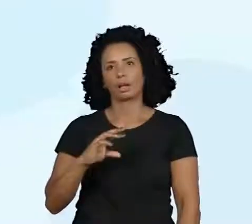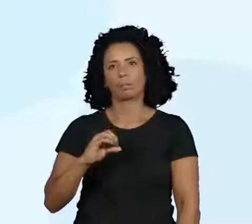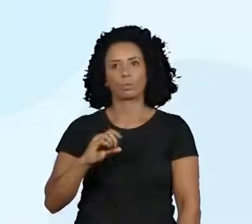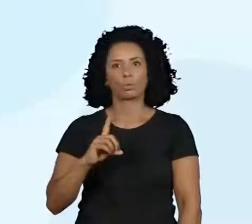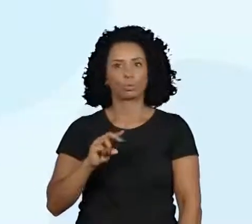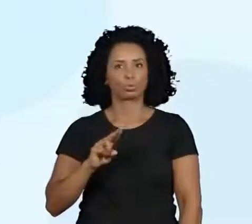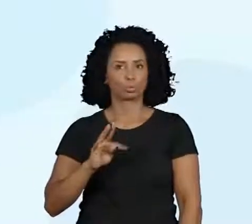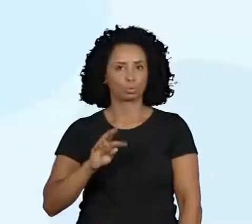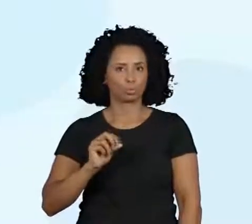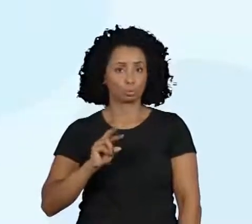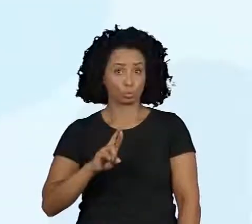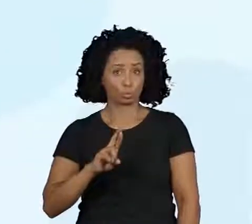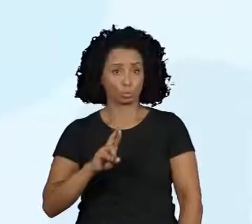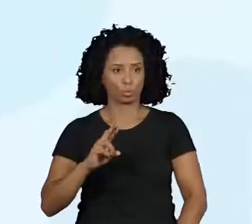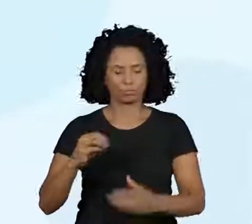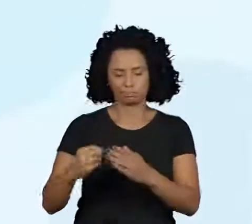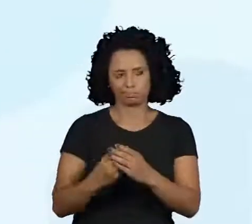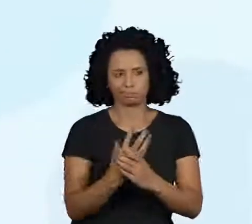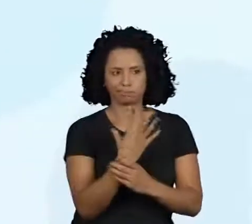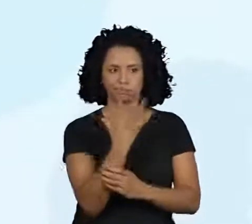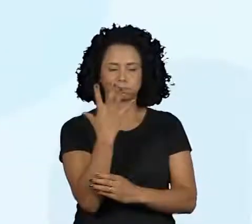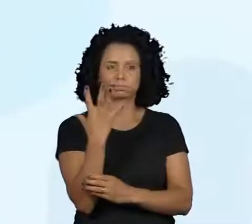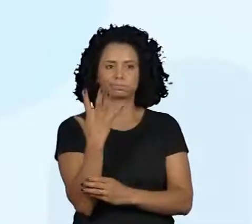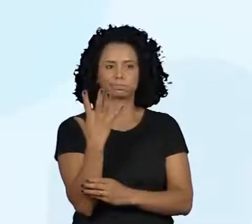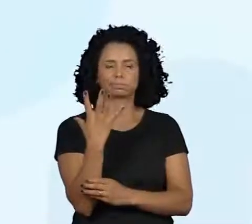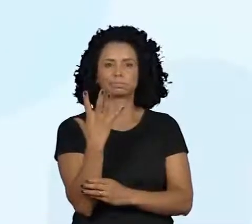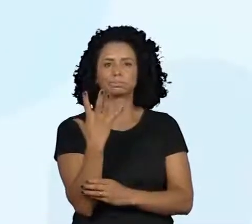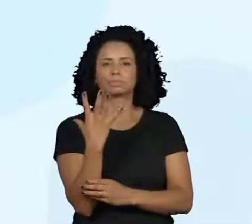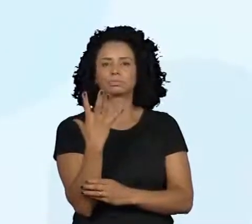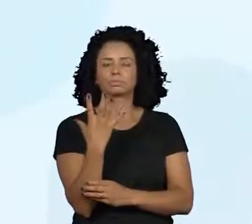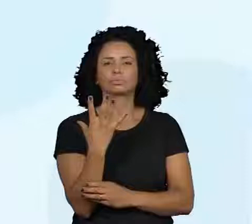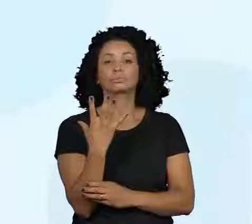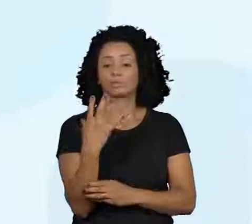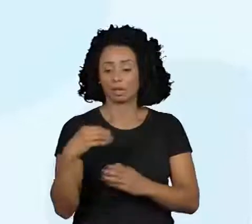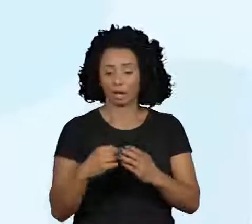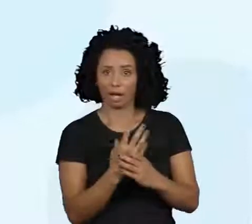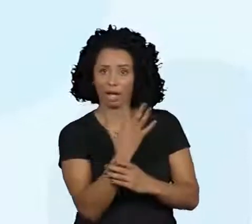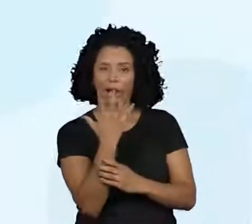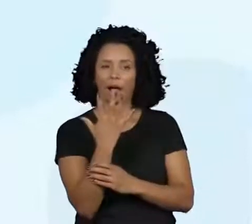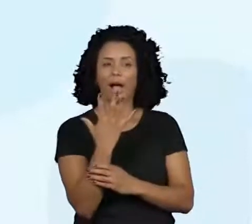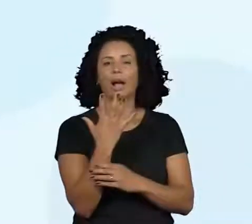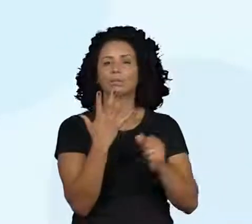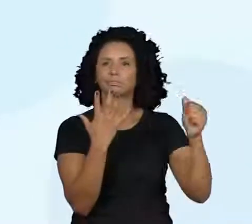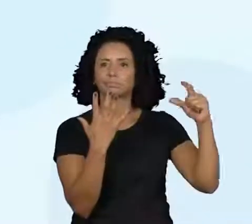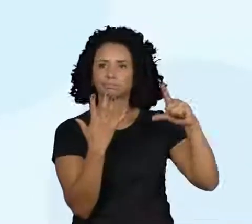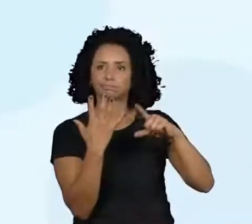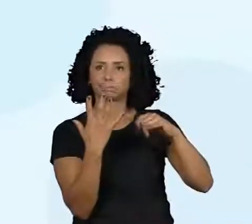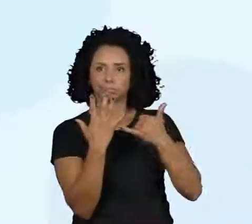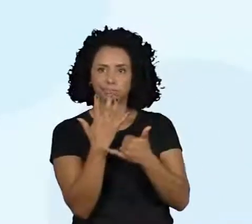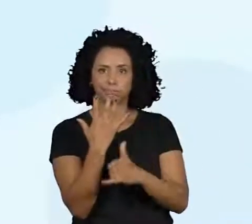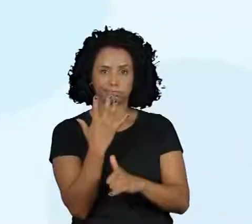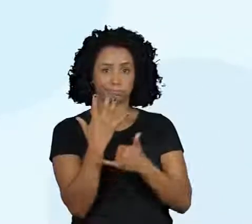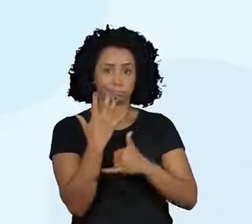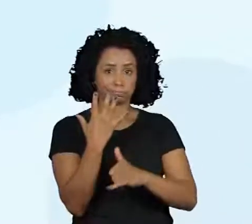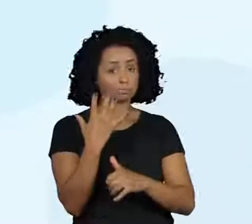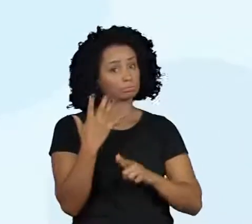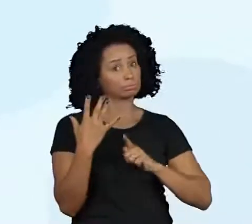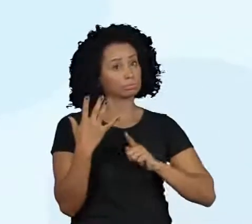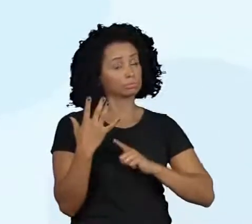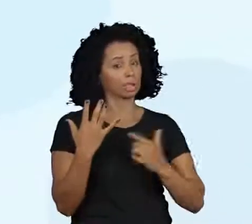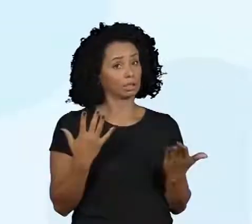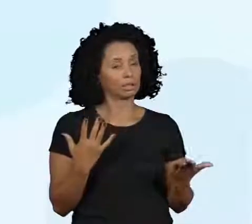produtor. Uma letra bem feinha, mas eu estou escrevendo, tá? Então, a plantinha é o produtor, ele